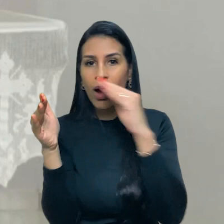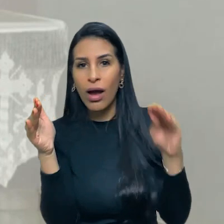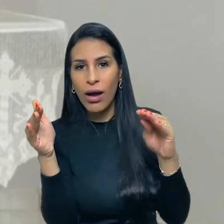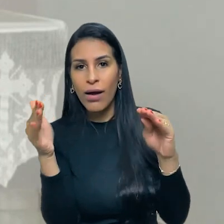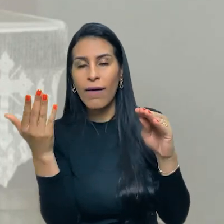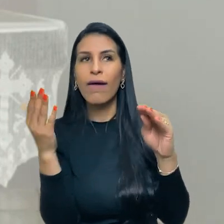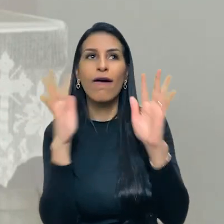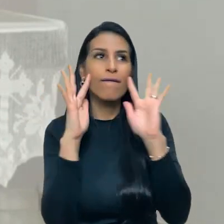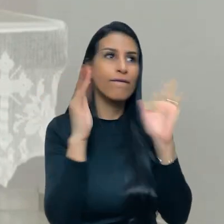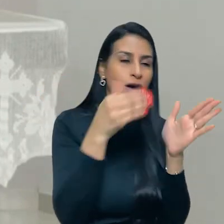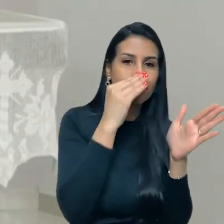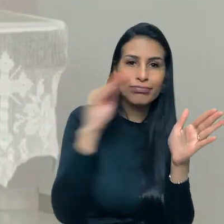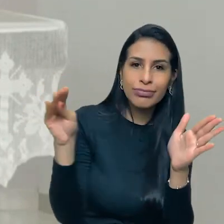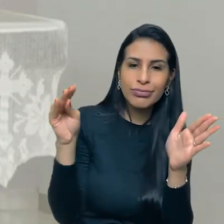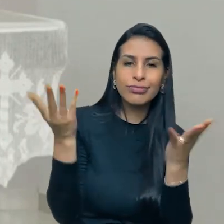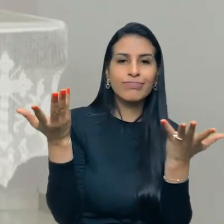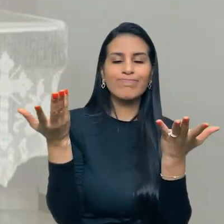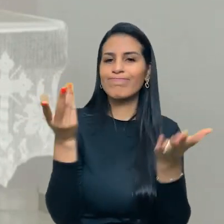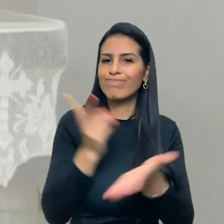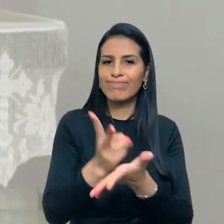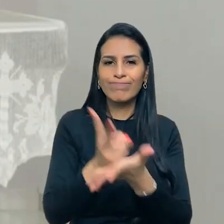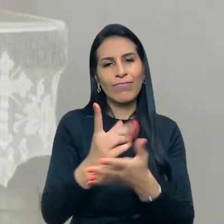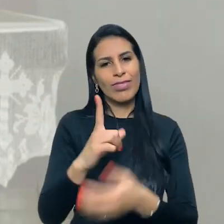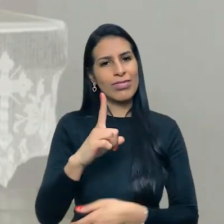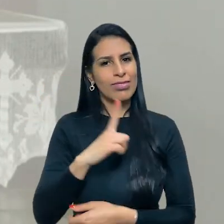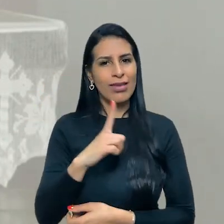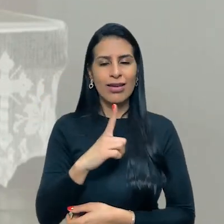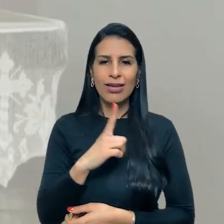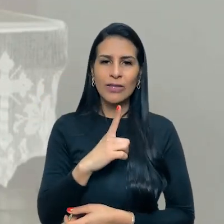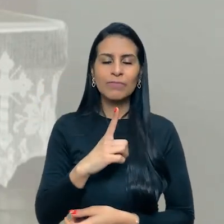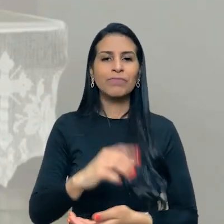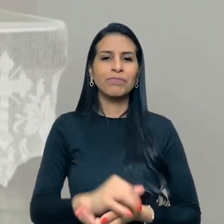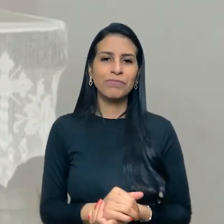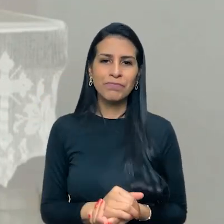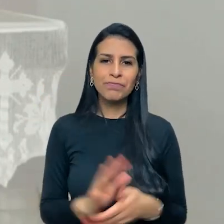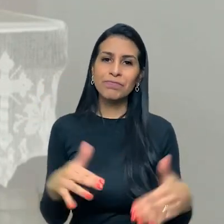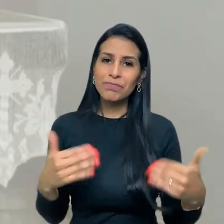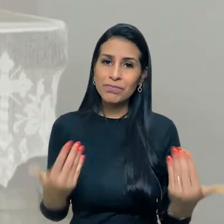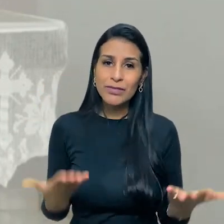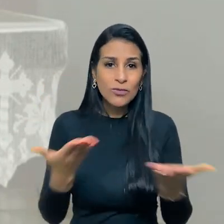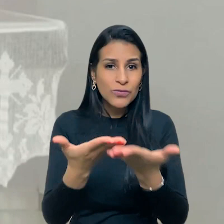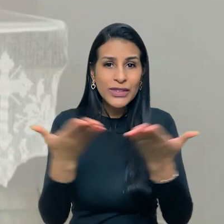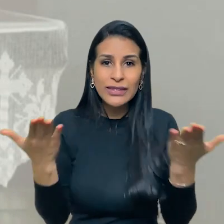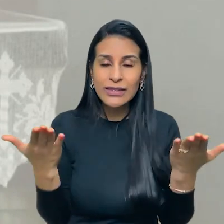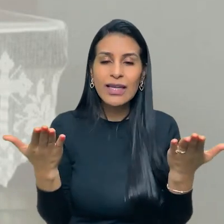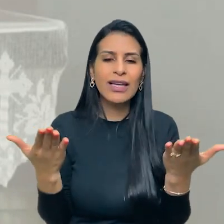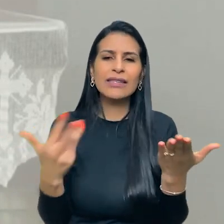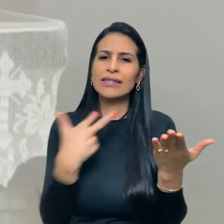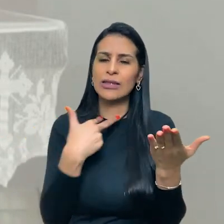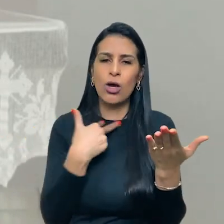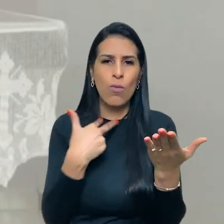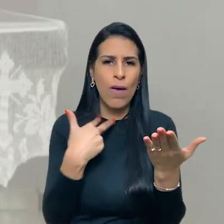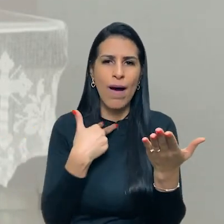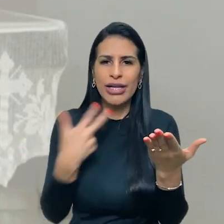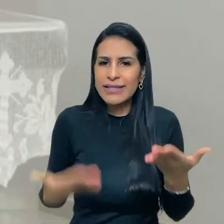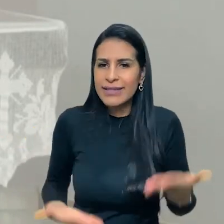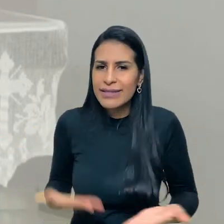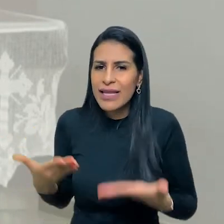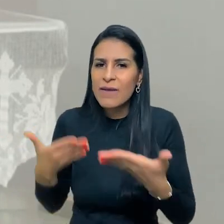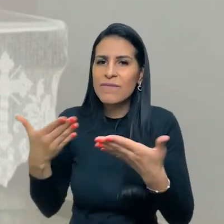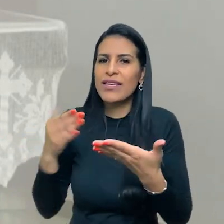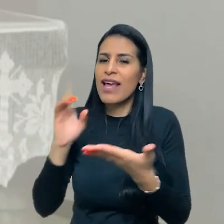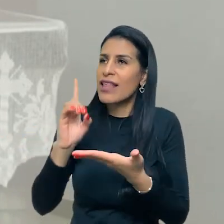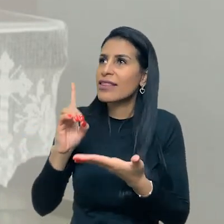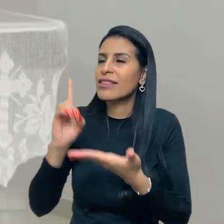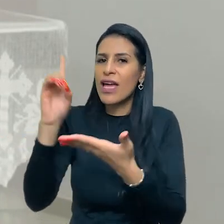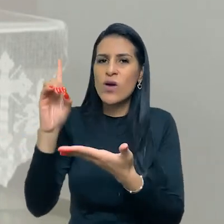outro, ou será fiel a um e desprezará o outro. Vocês não podem servir